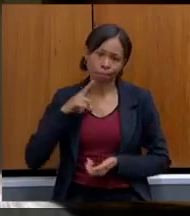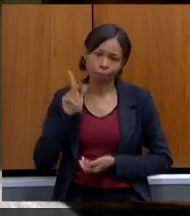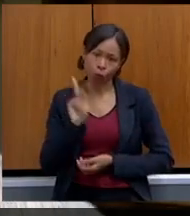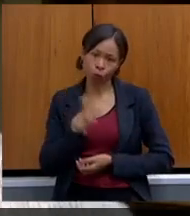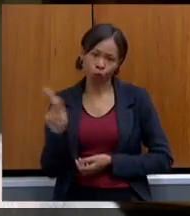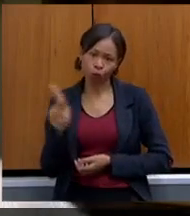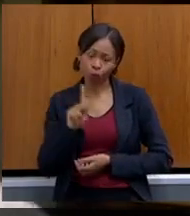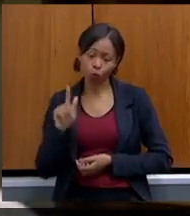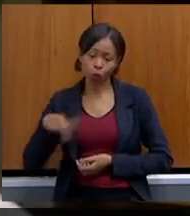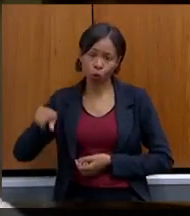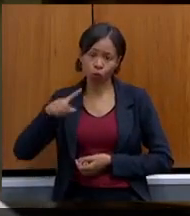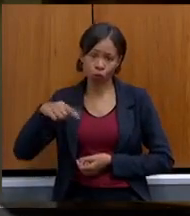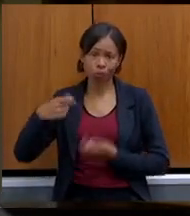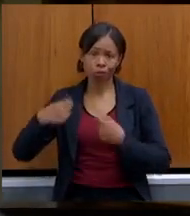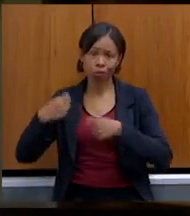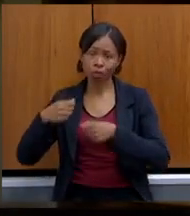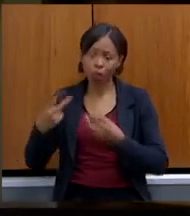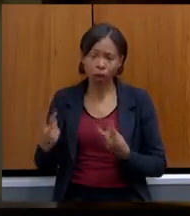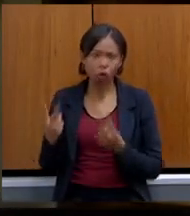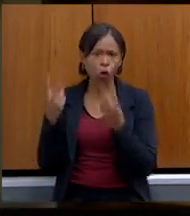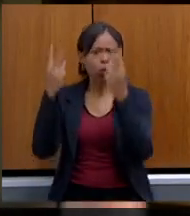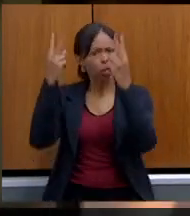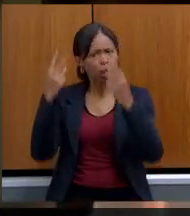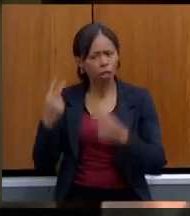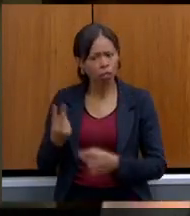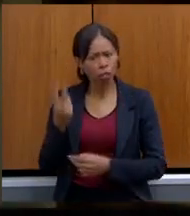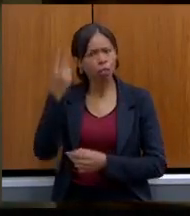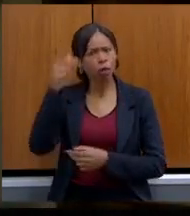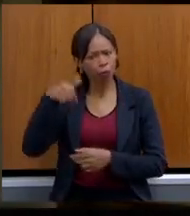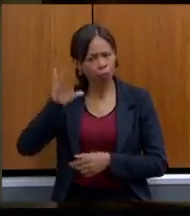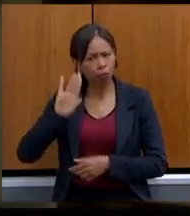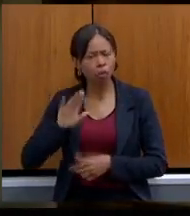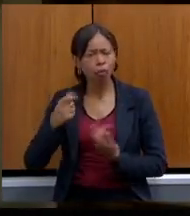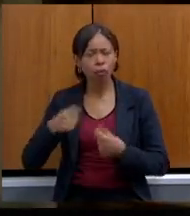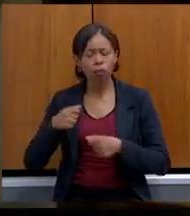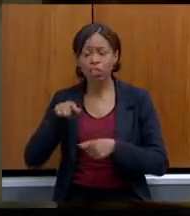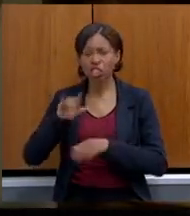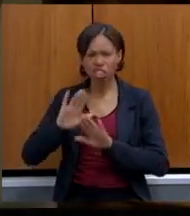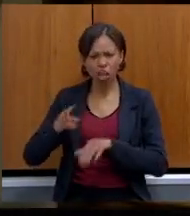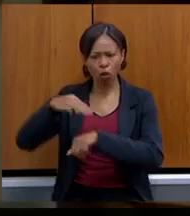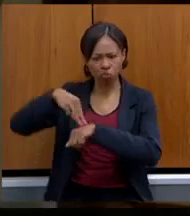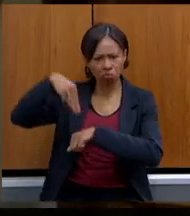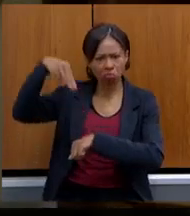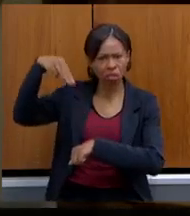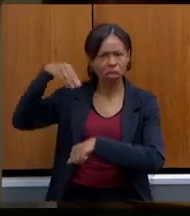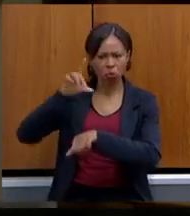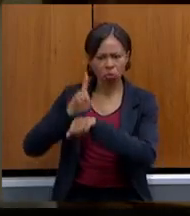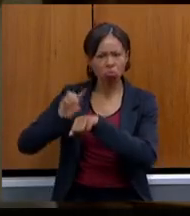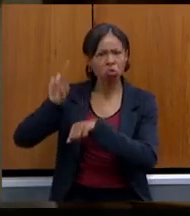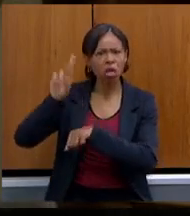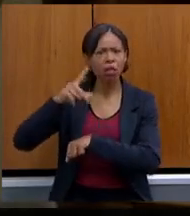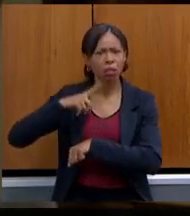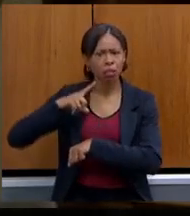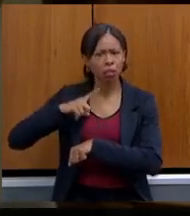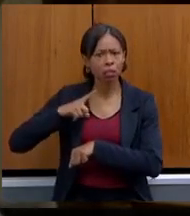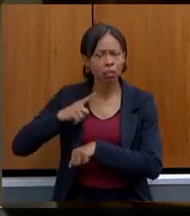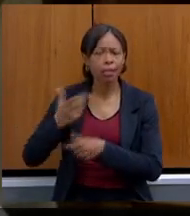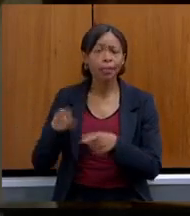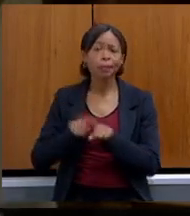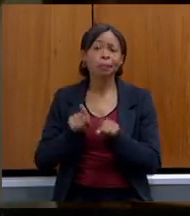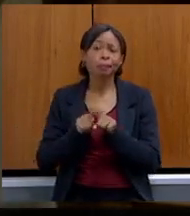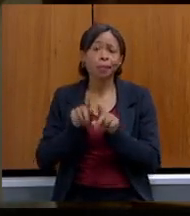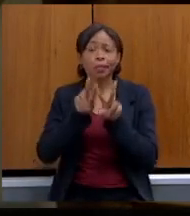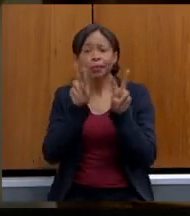precisam realmente de uma valorização maior são professores preparados com o mestrado eo doutorado nós precisamos ver que se os